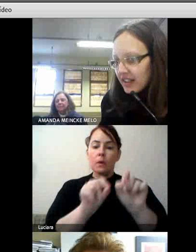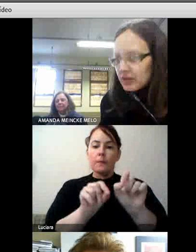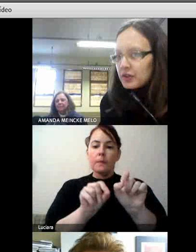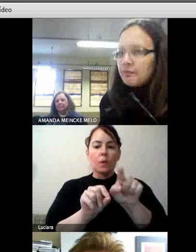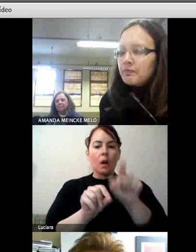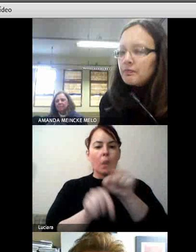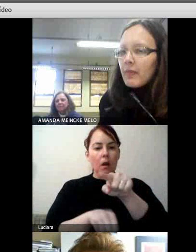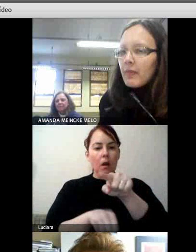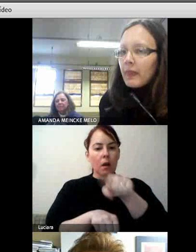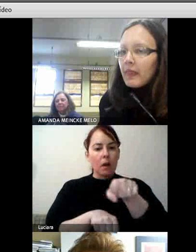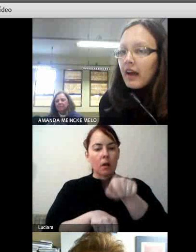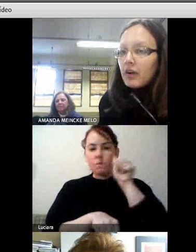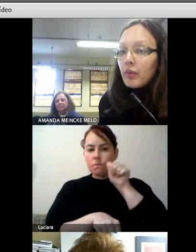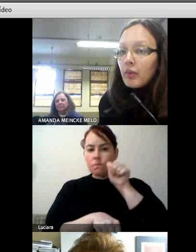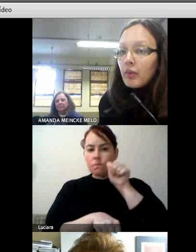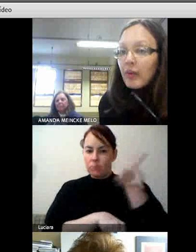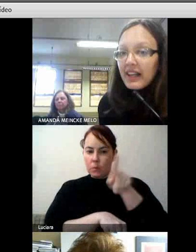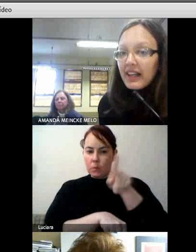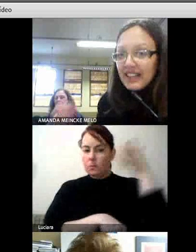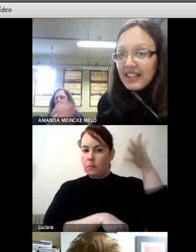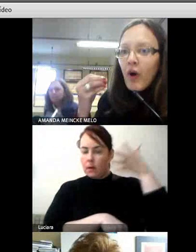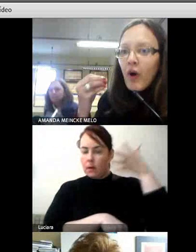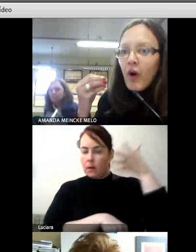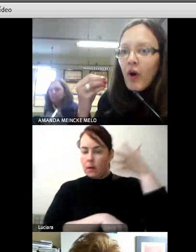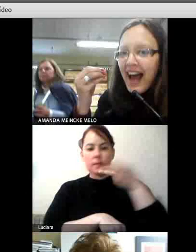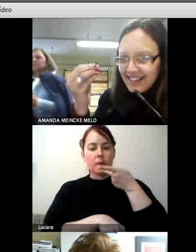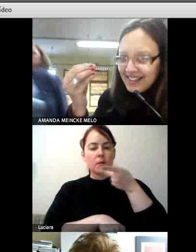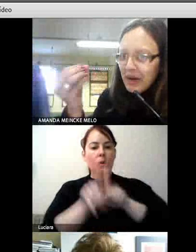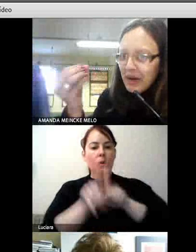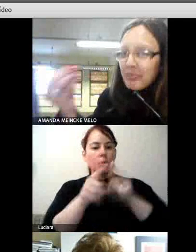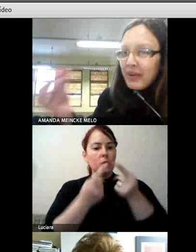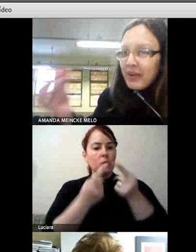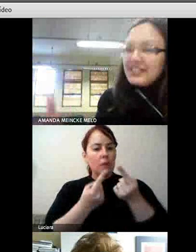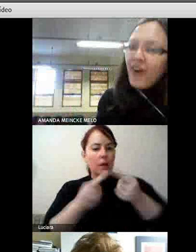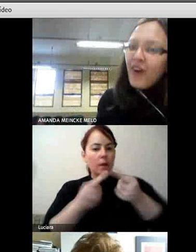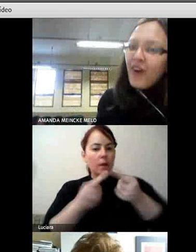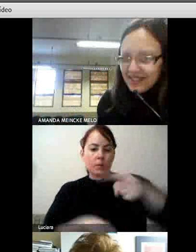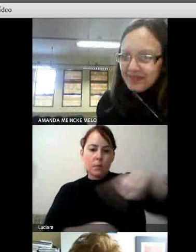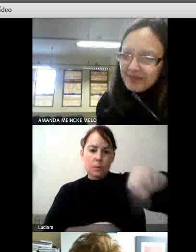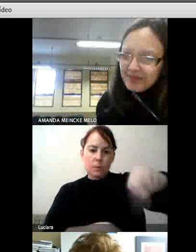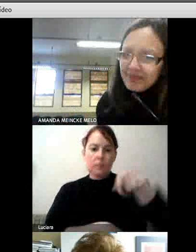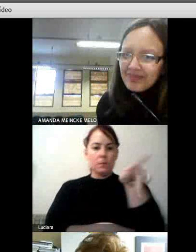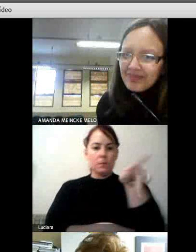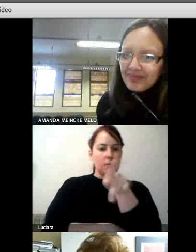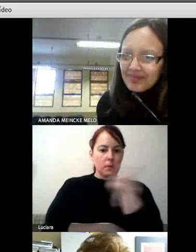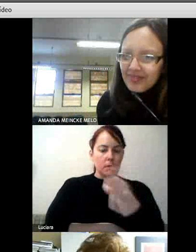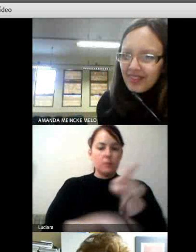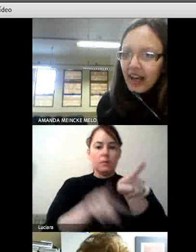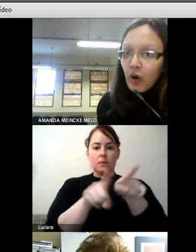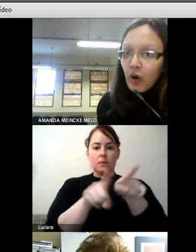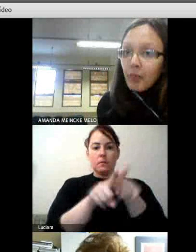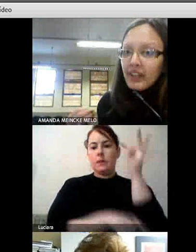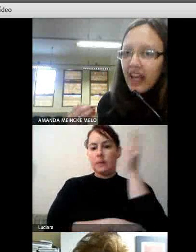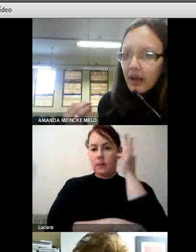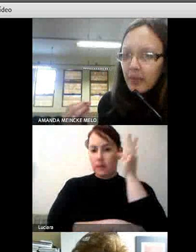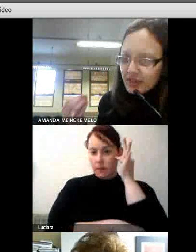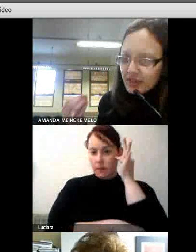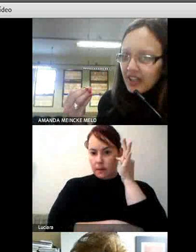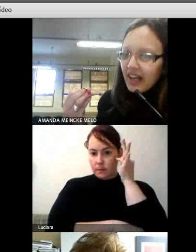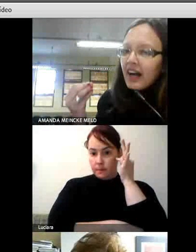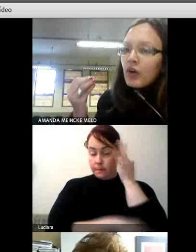técnicos. Eu vou abrir o momento, né? Então, uma questão é o olhar para a escola. Né? Como